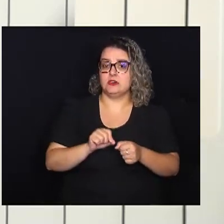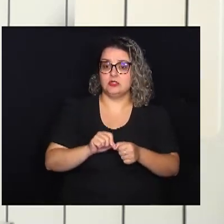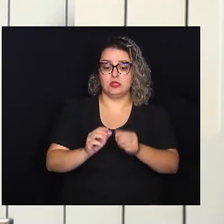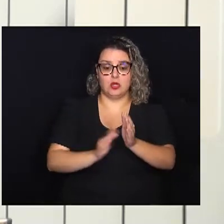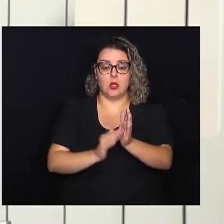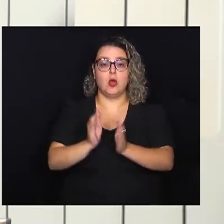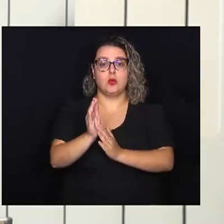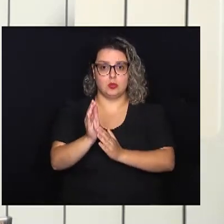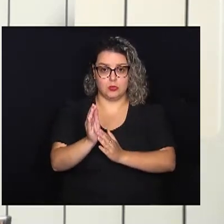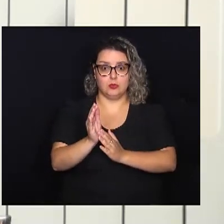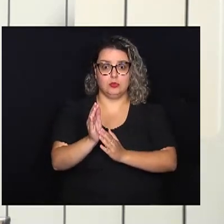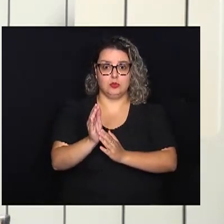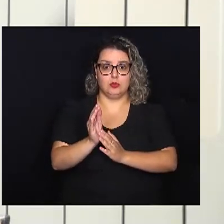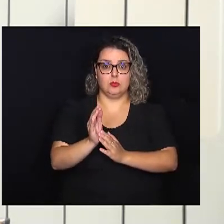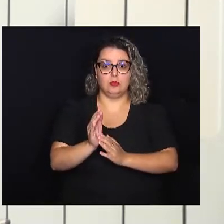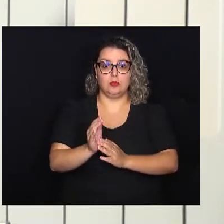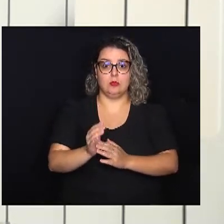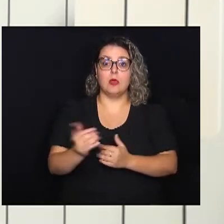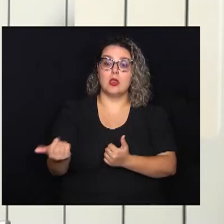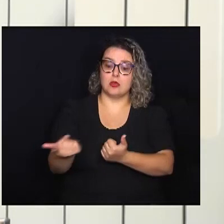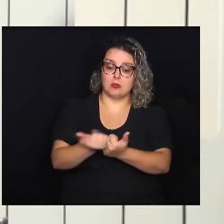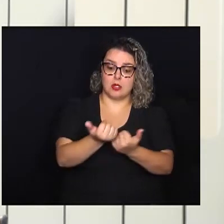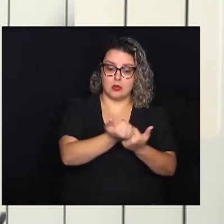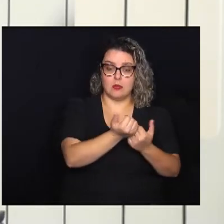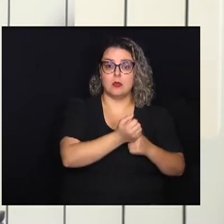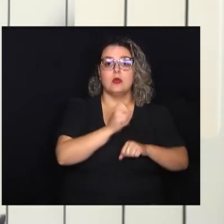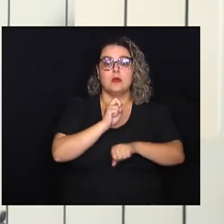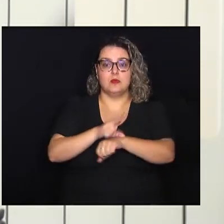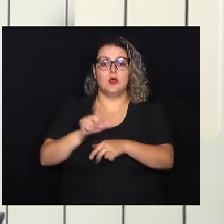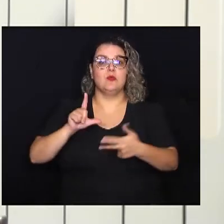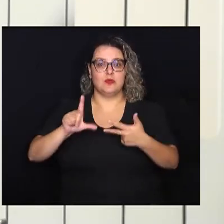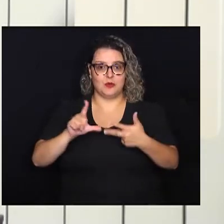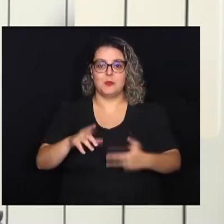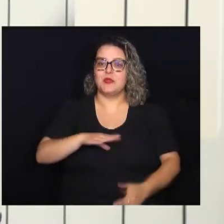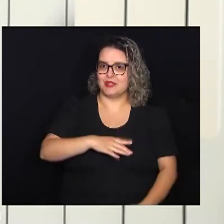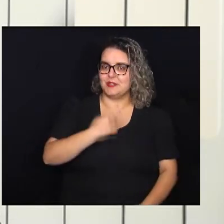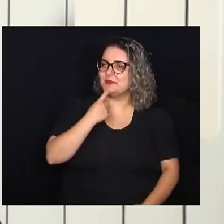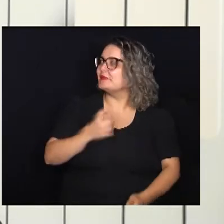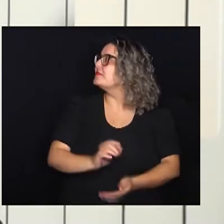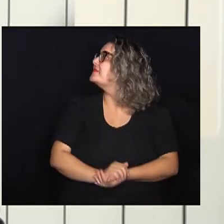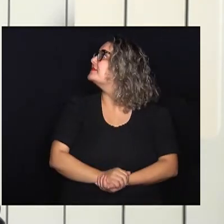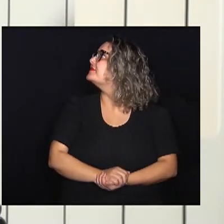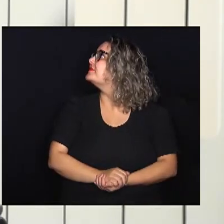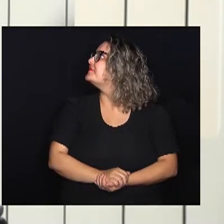público para o preenchimento de vagas no legislativo Campineiro